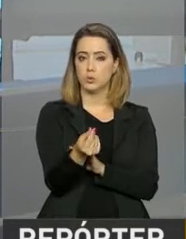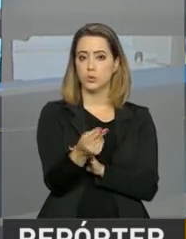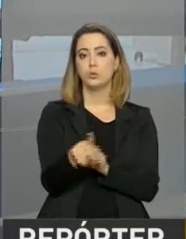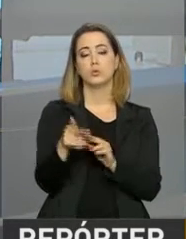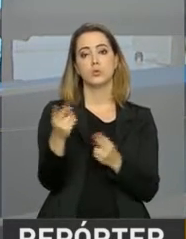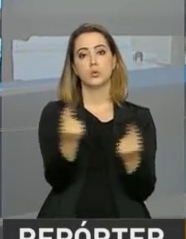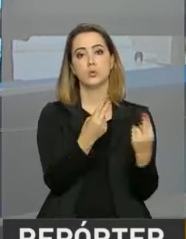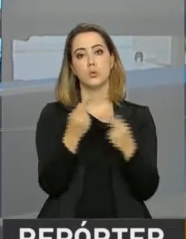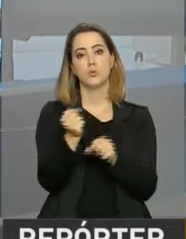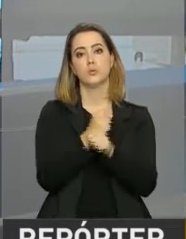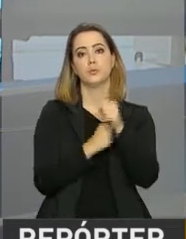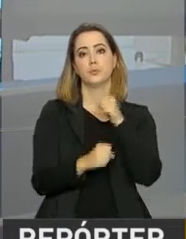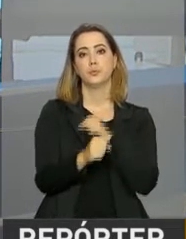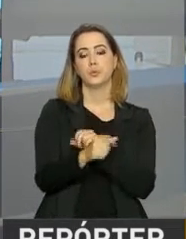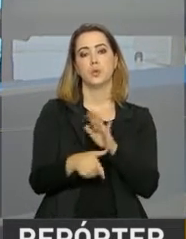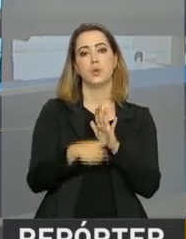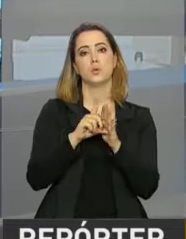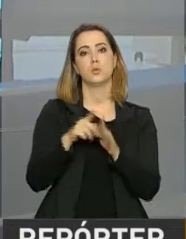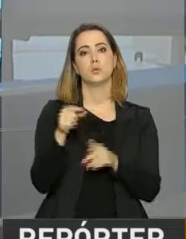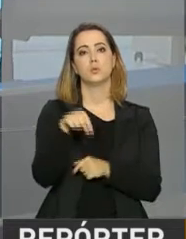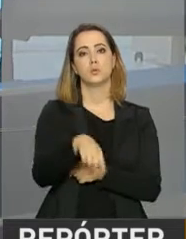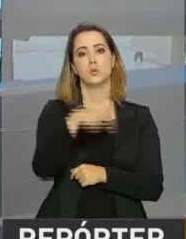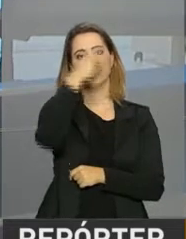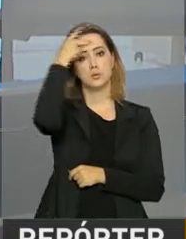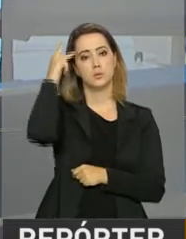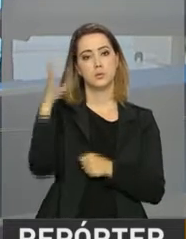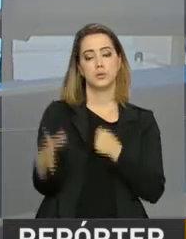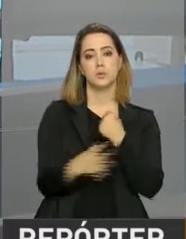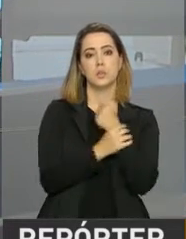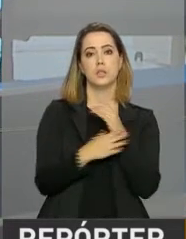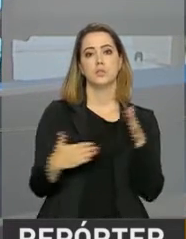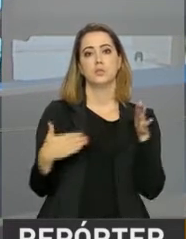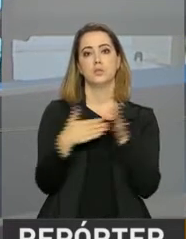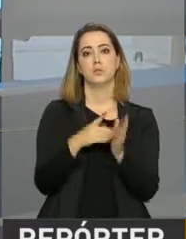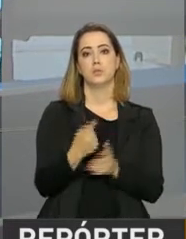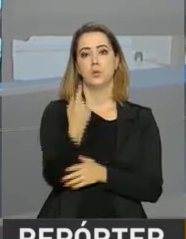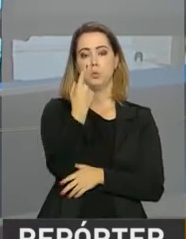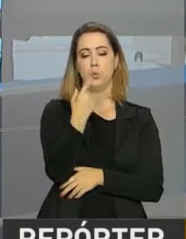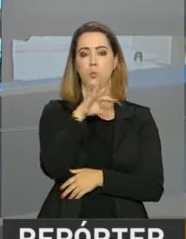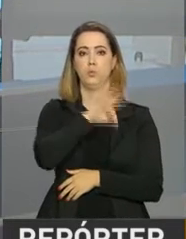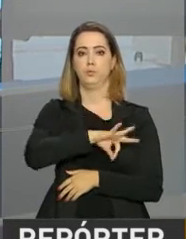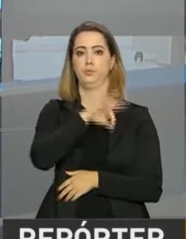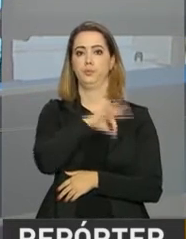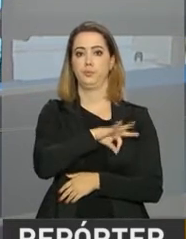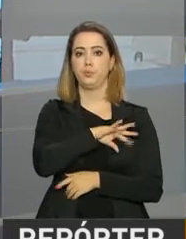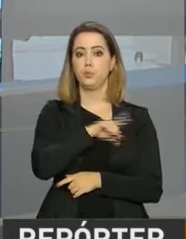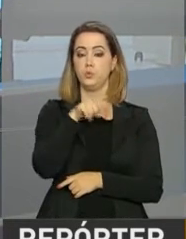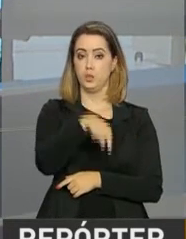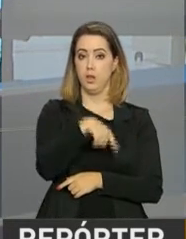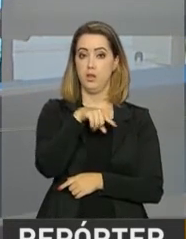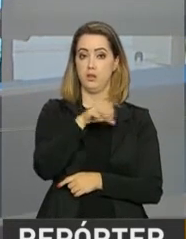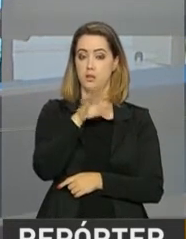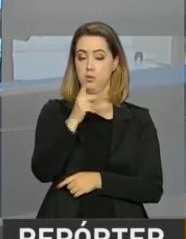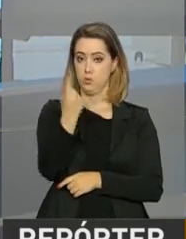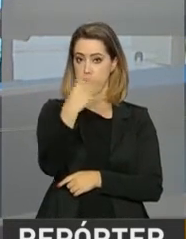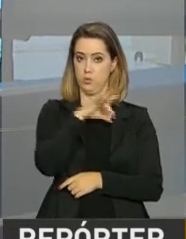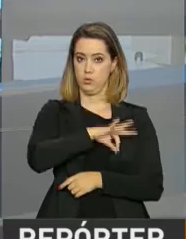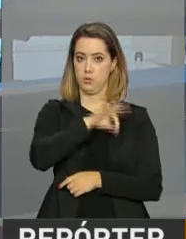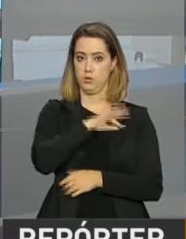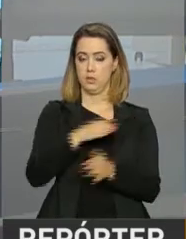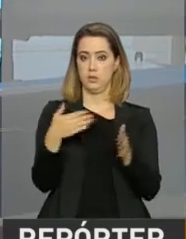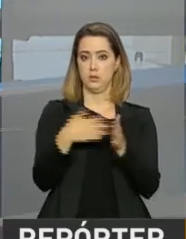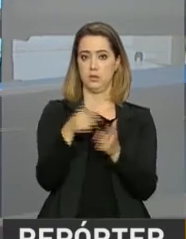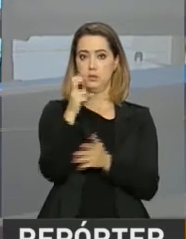anteriores. Os primeiros a receberem são os segurados que ganham até um salário mínimo. Para esses, o pagamento é feito nos